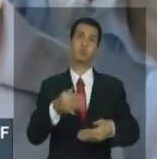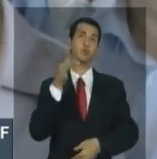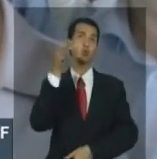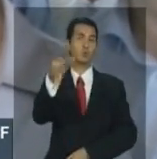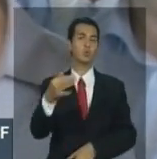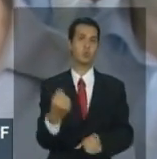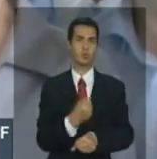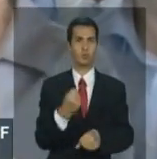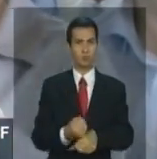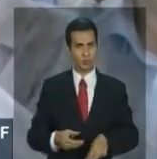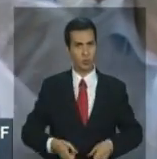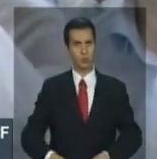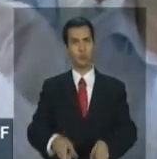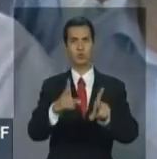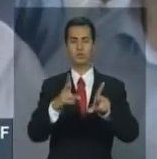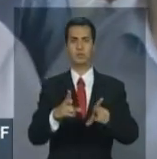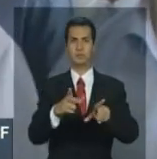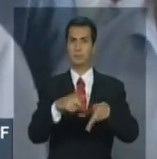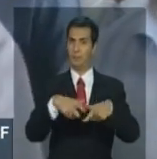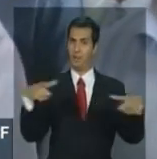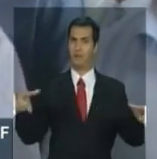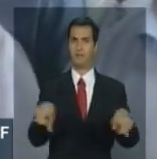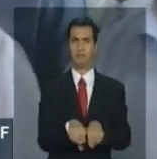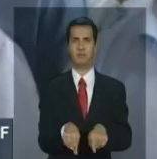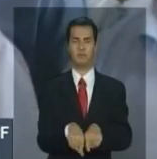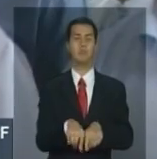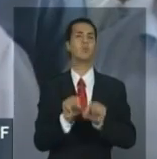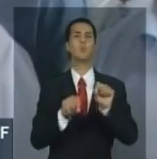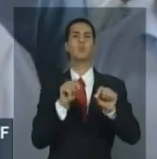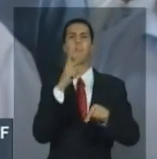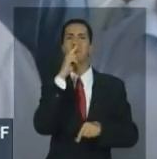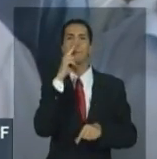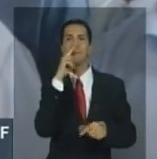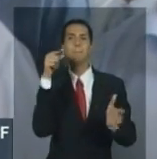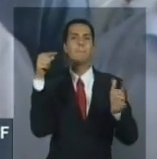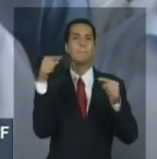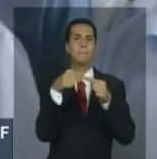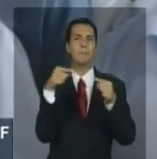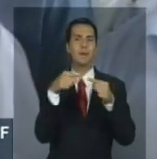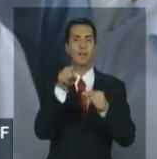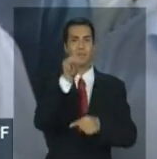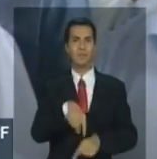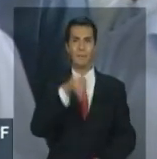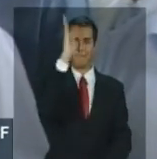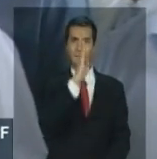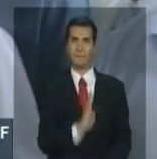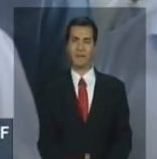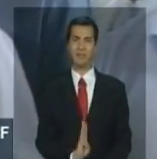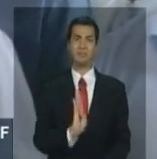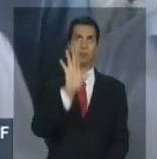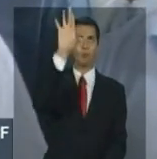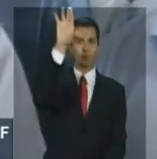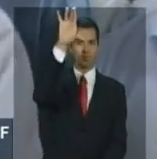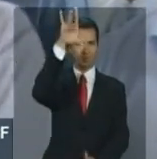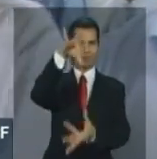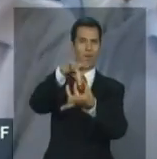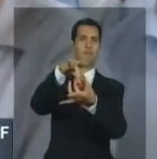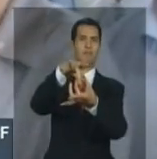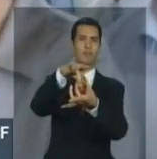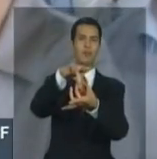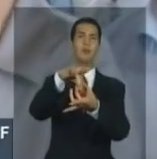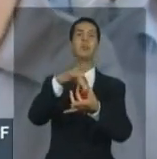Sul. Então, é como se fosse a coluna vertebral do Brasil que nós estejamos construindo. Daí